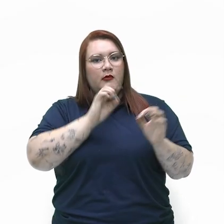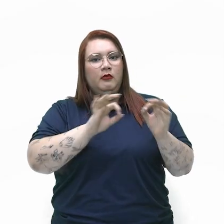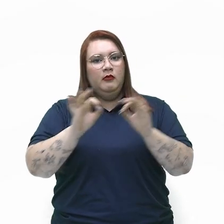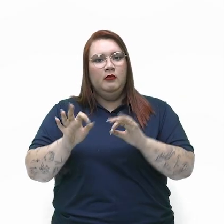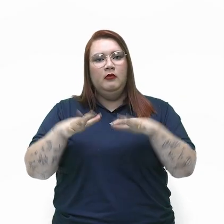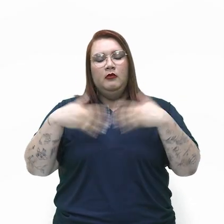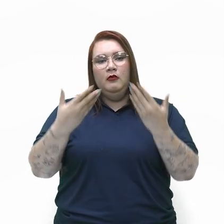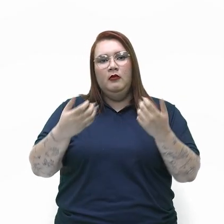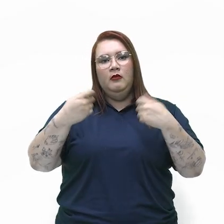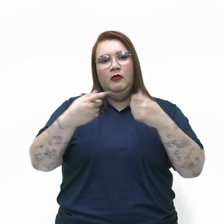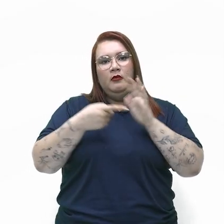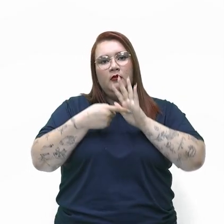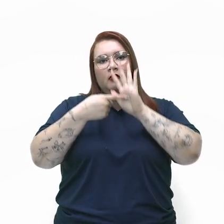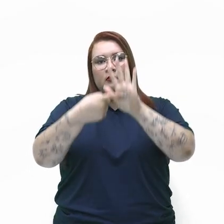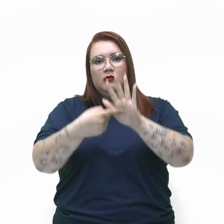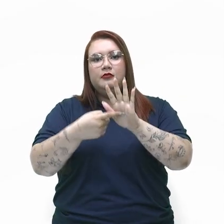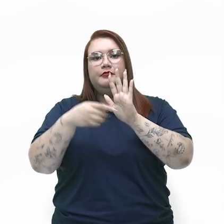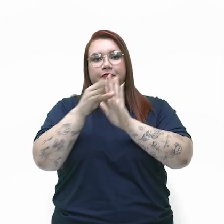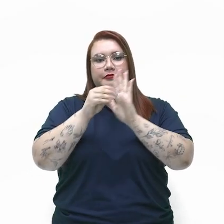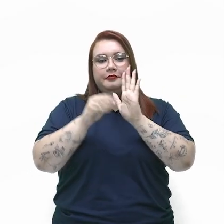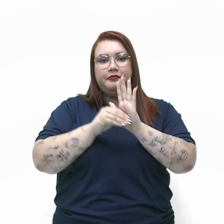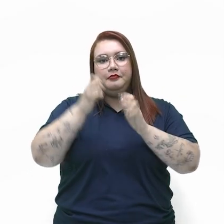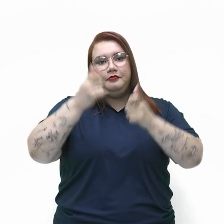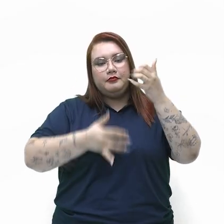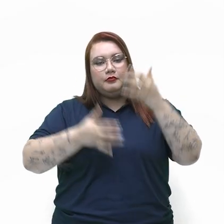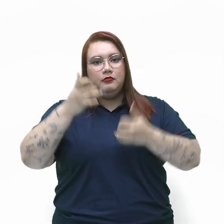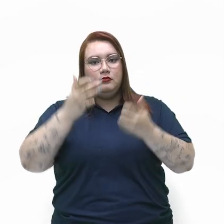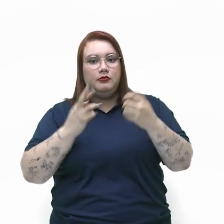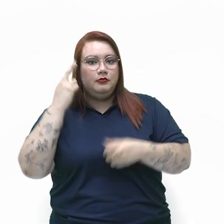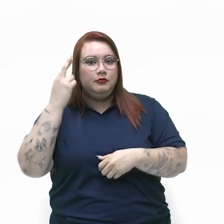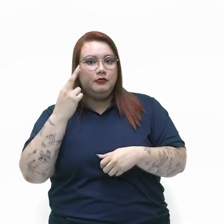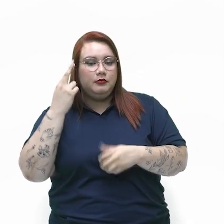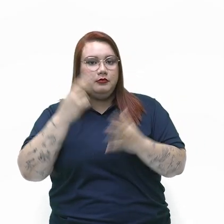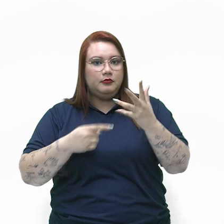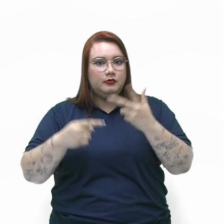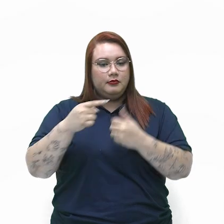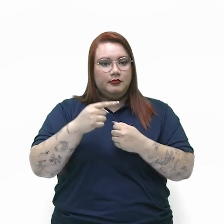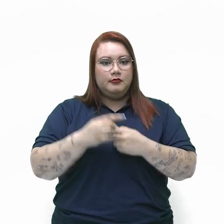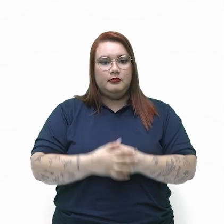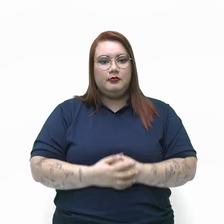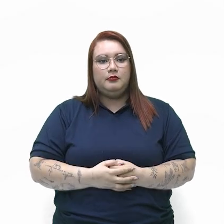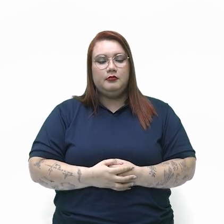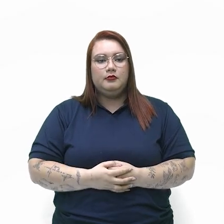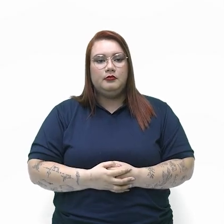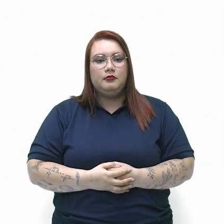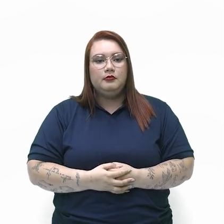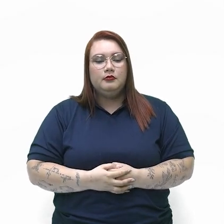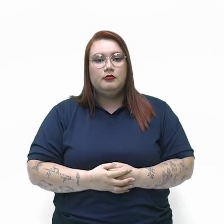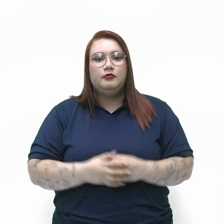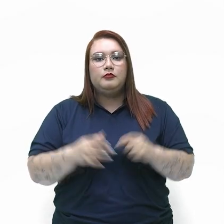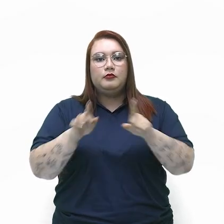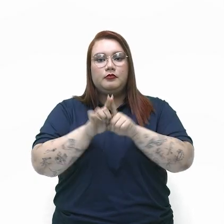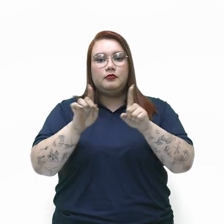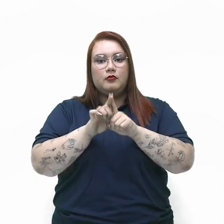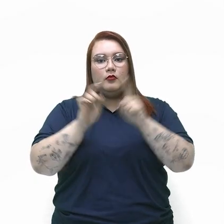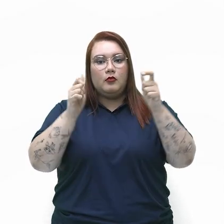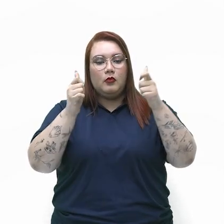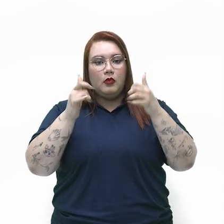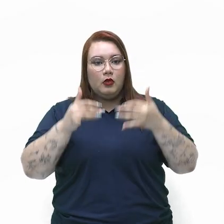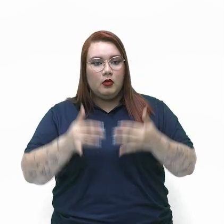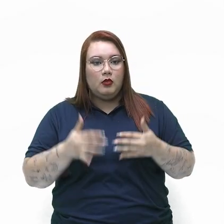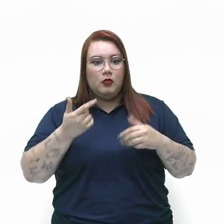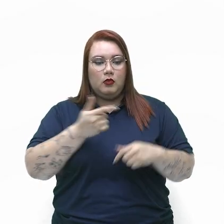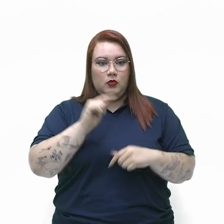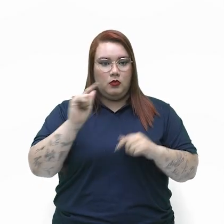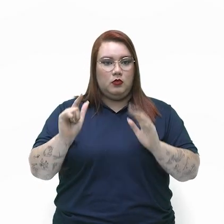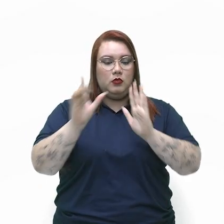por isso que a gente trouxe aí para vocês esse assunto, para a gente repensar um pouquinho nessas situações. E aí vamos falar também de um